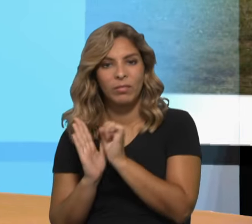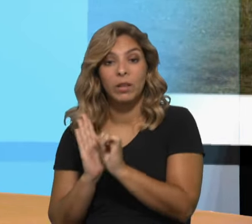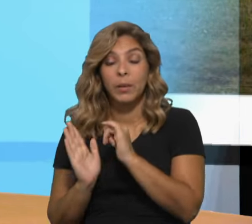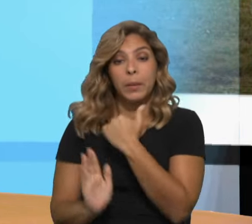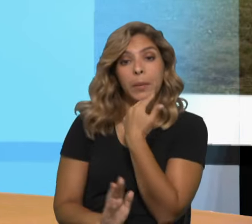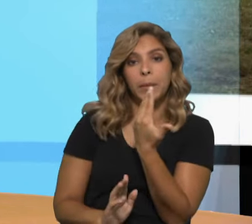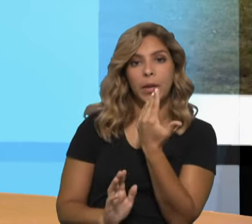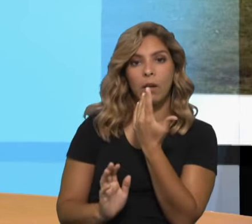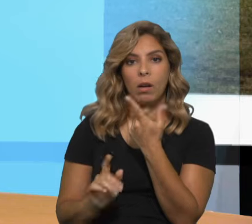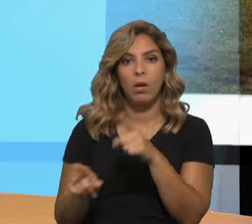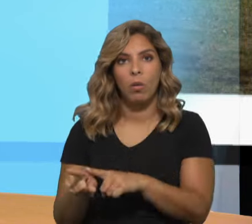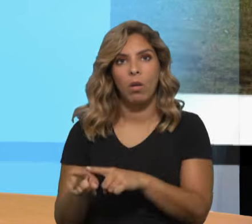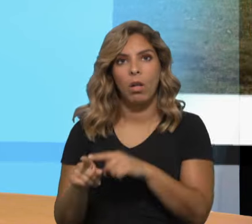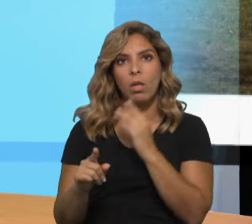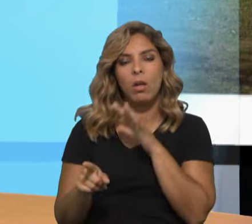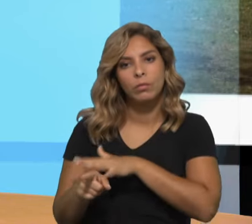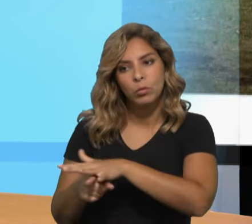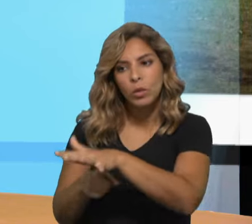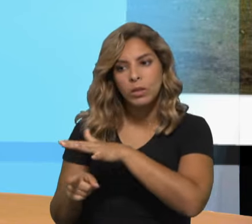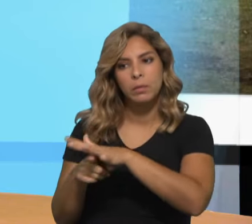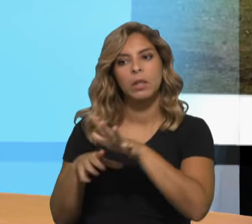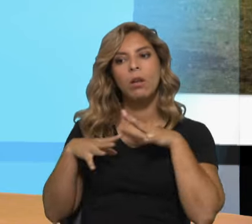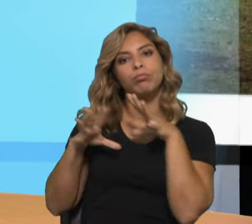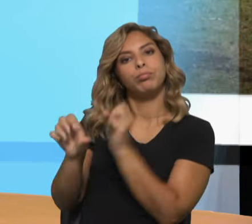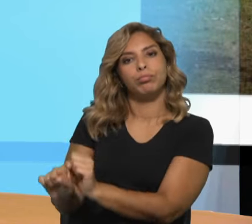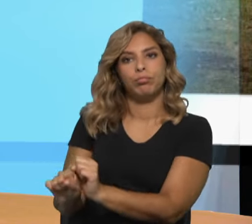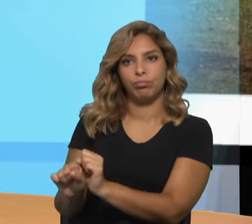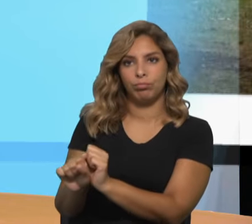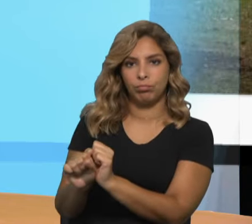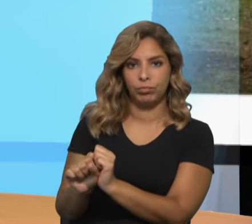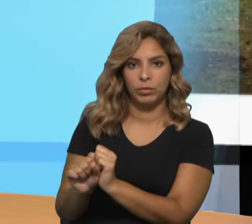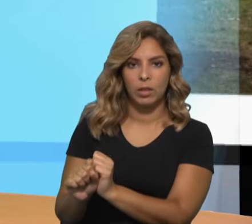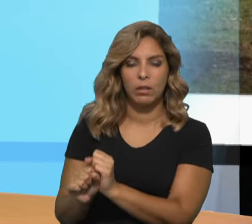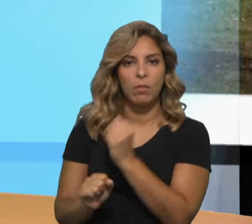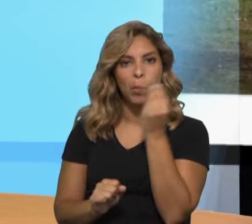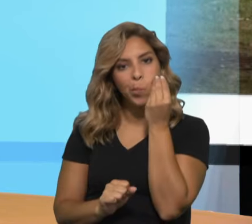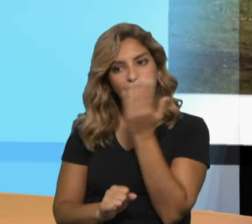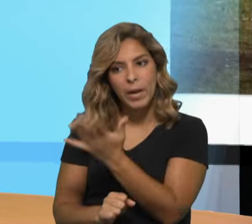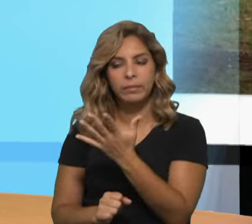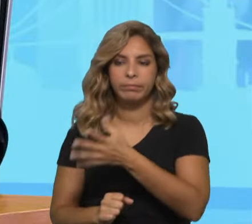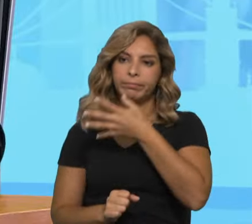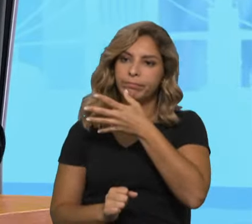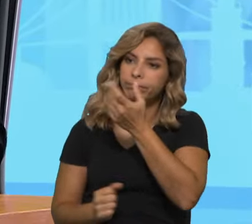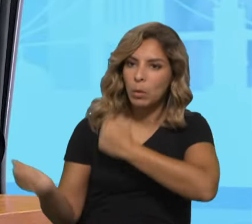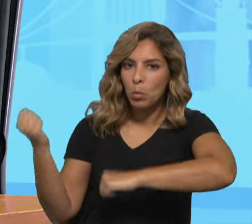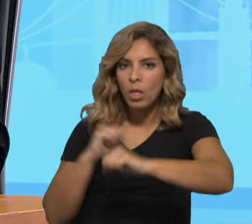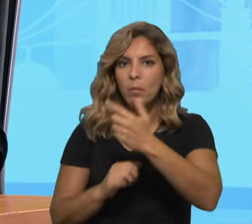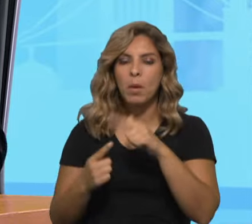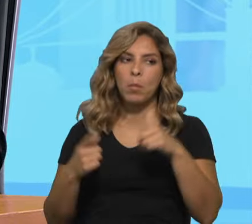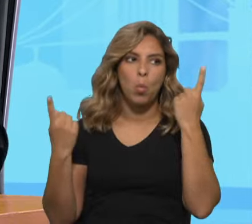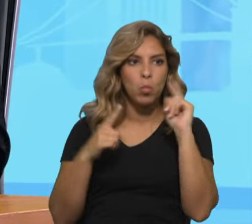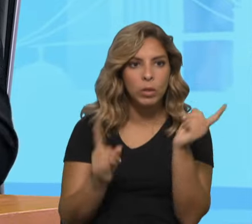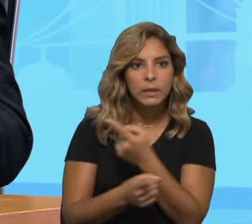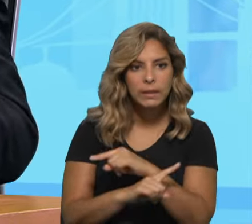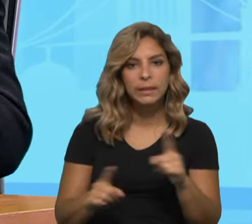de criar sentido de pertença. Tem uma liturgia muito dinâmica, tem a música,